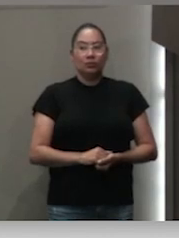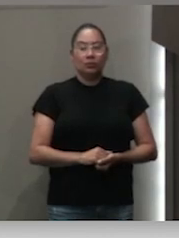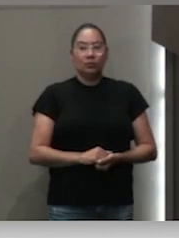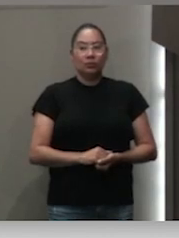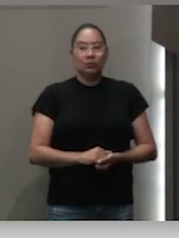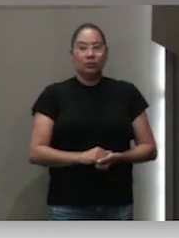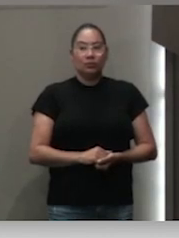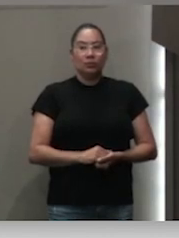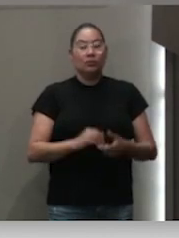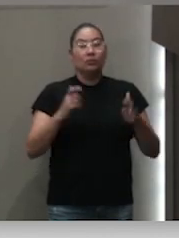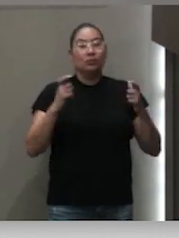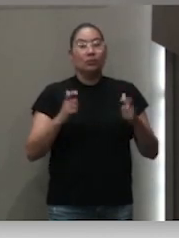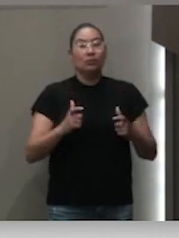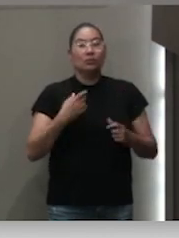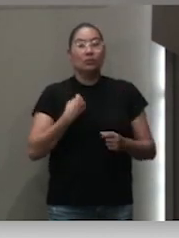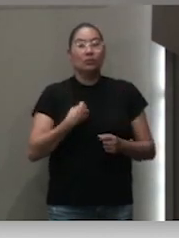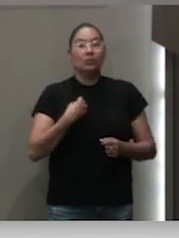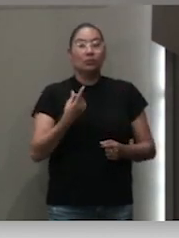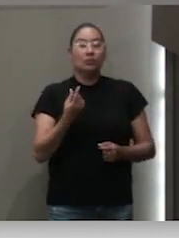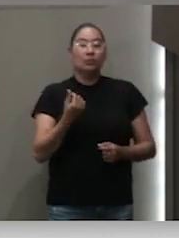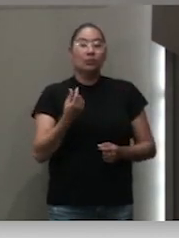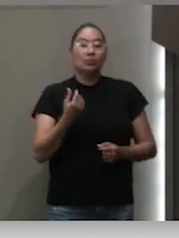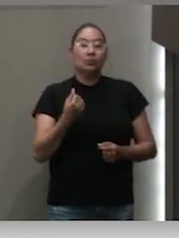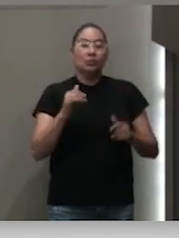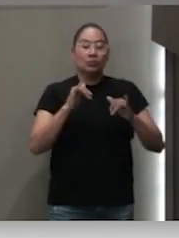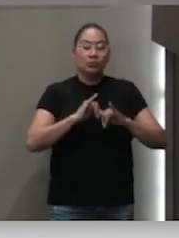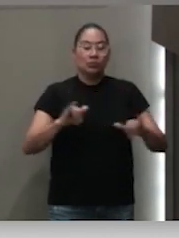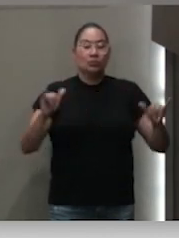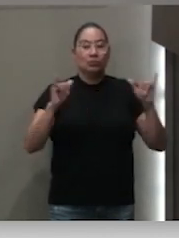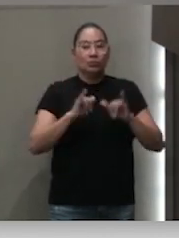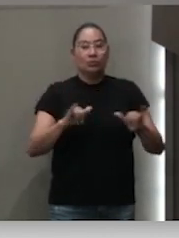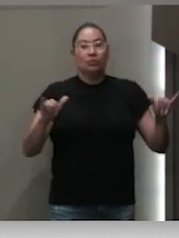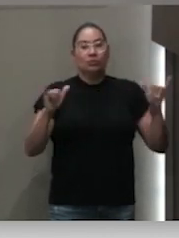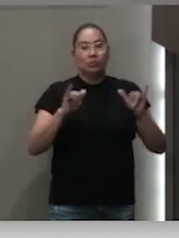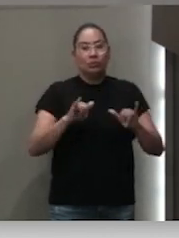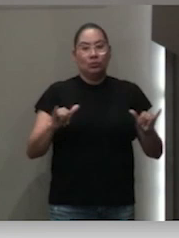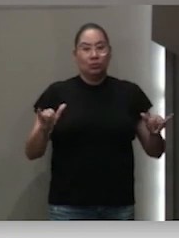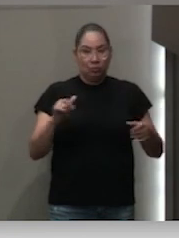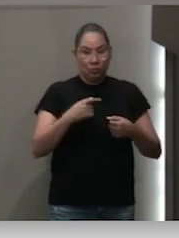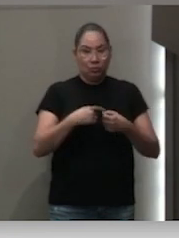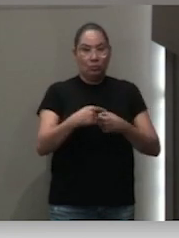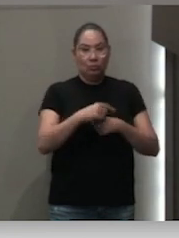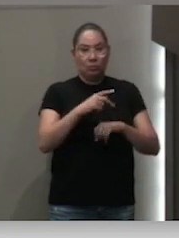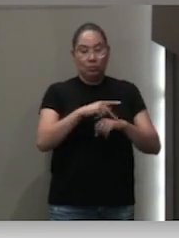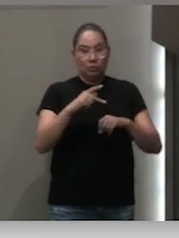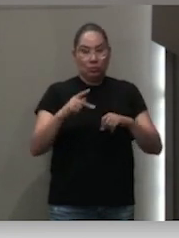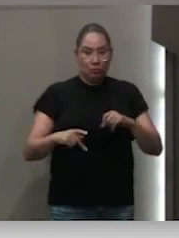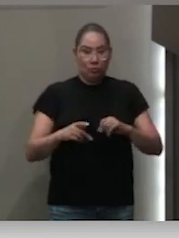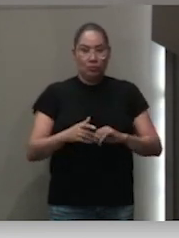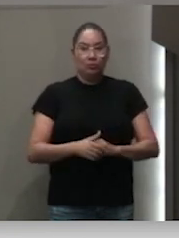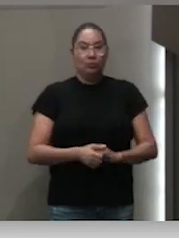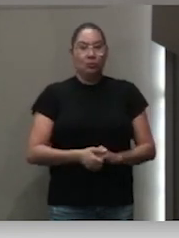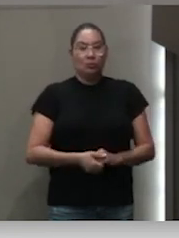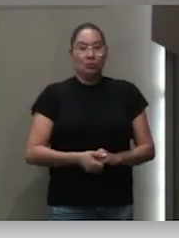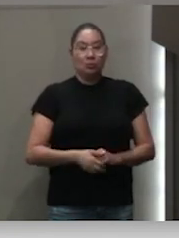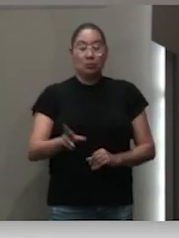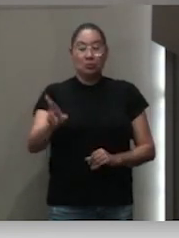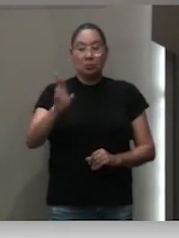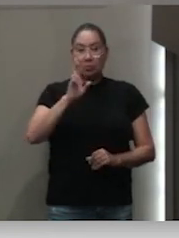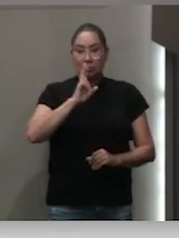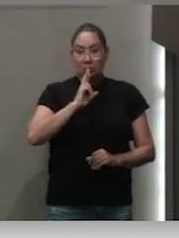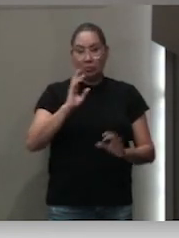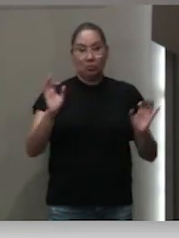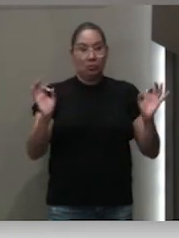para onde é que está indo o dinheiro da publicidade do município de pass fundo não recebemos